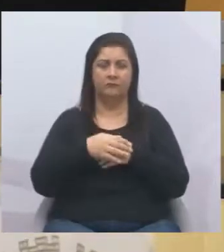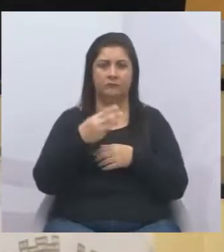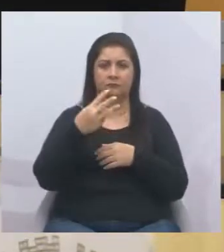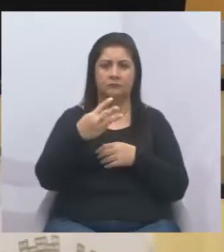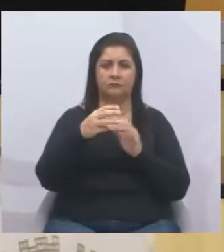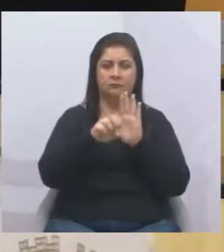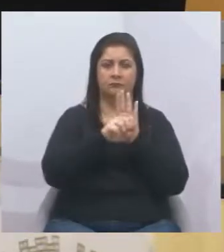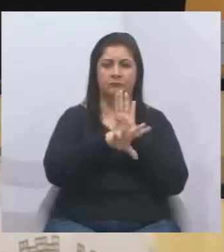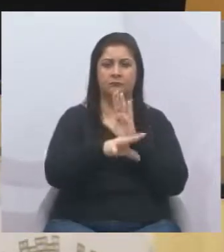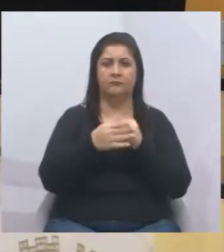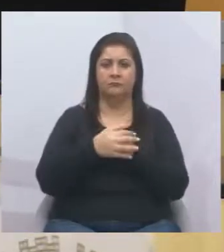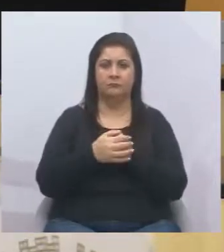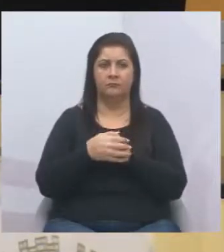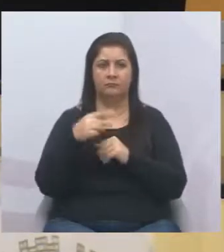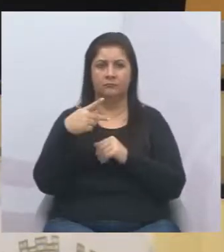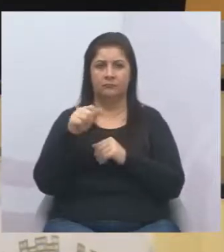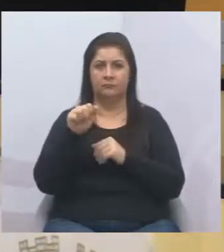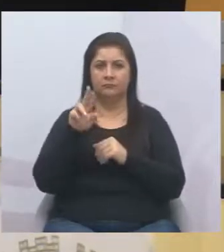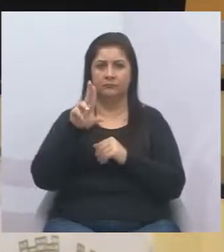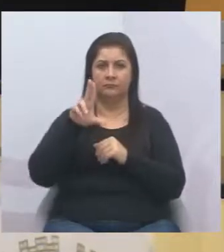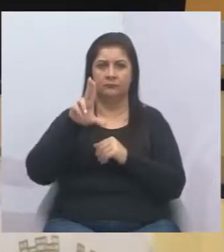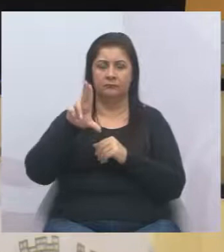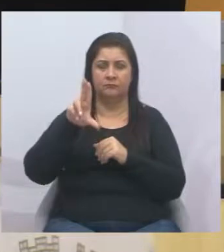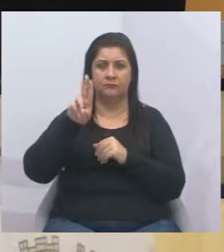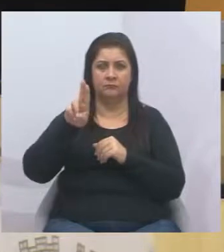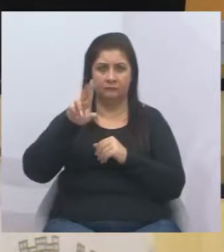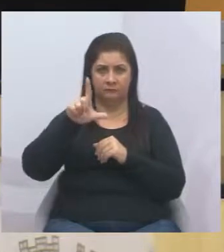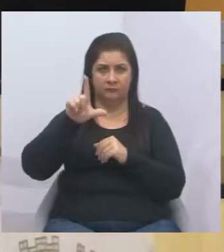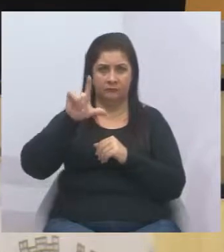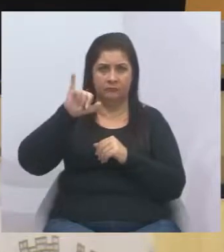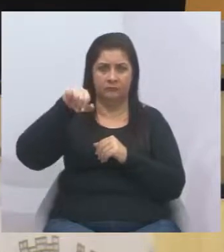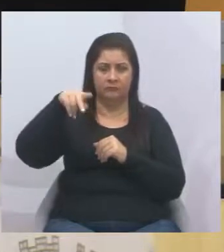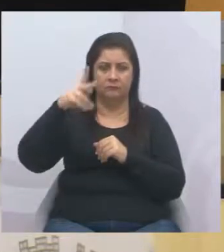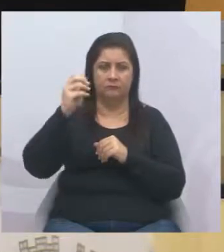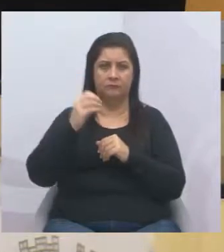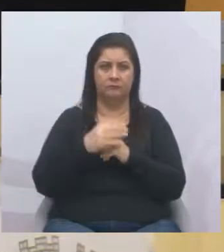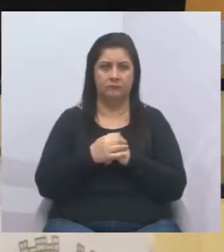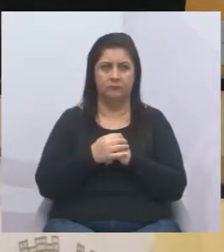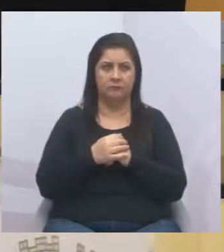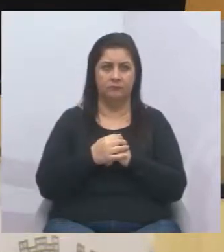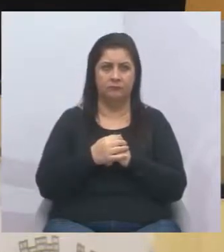do Esporte, 1 indicação, 2 requerimentos.